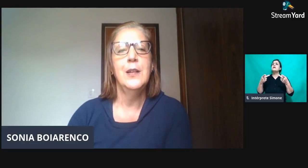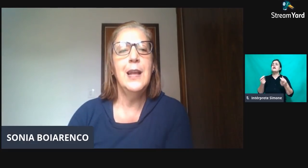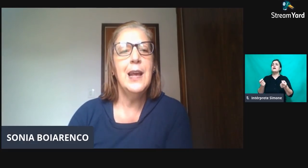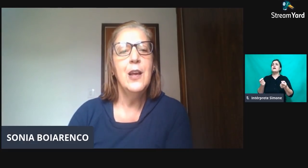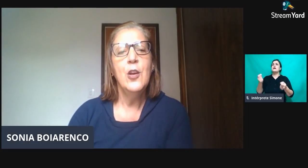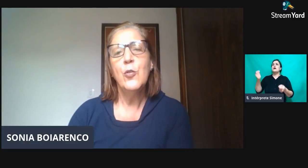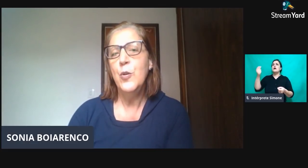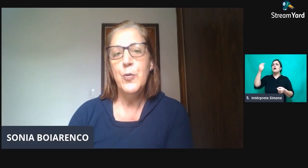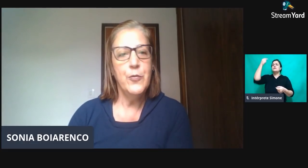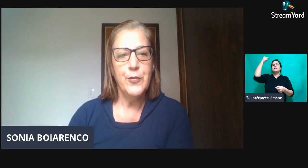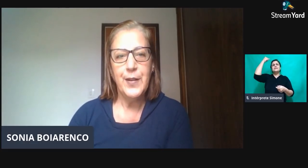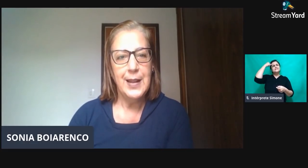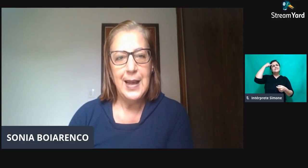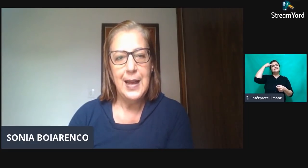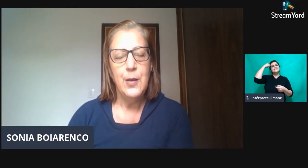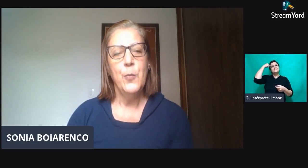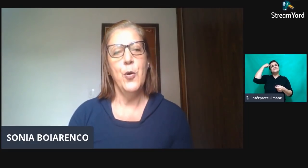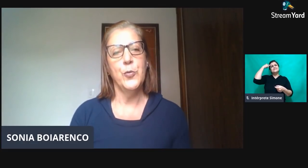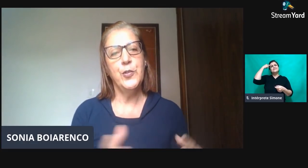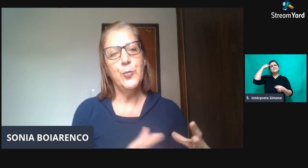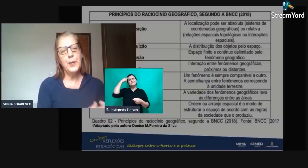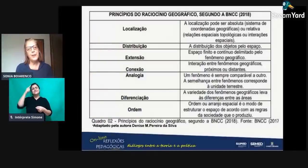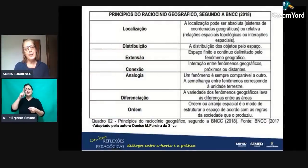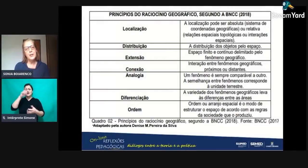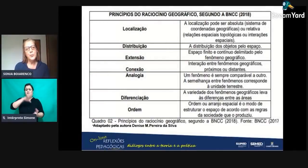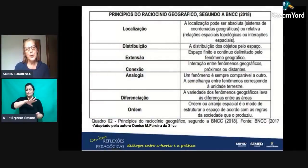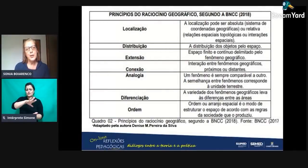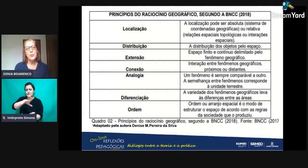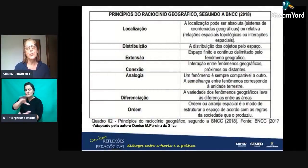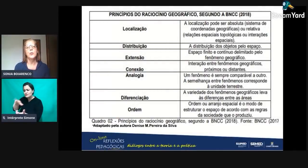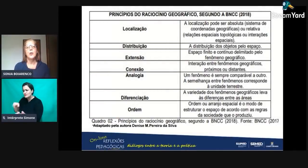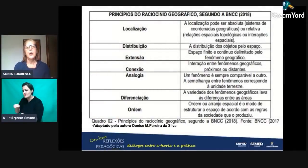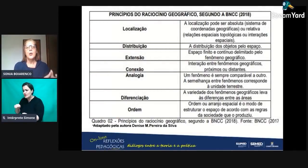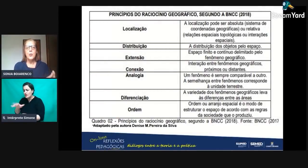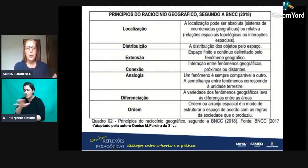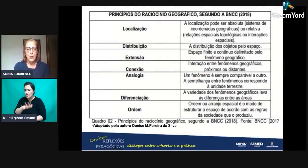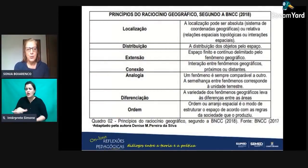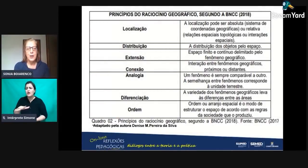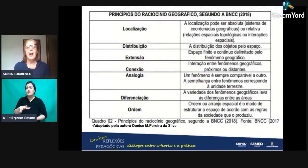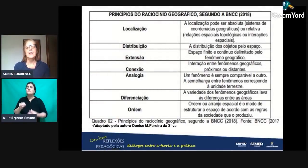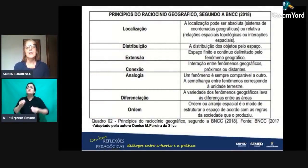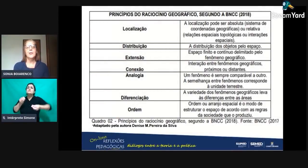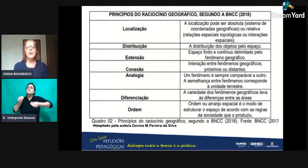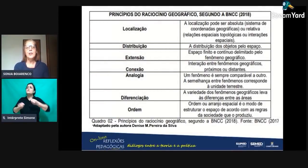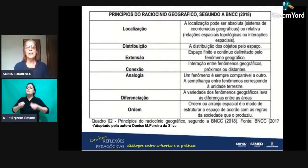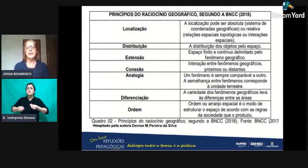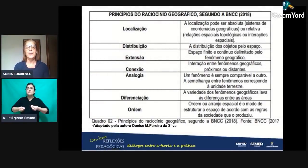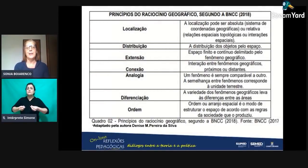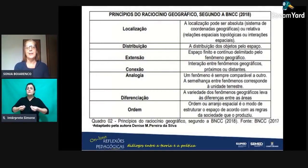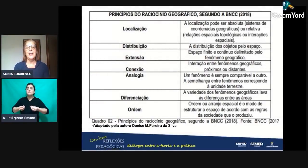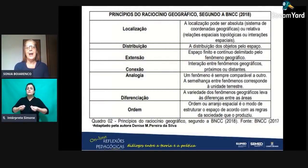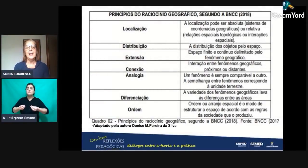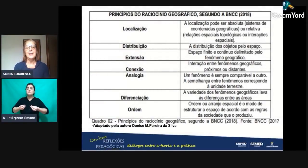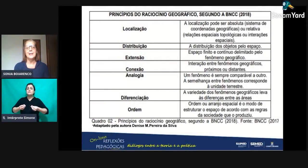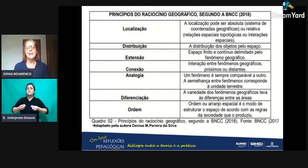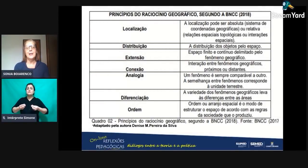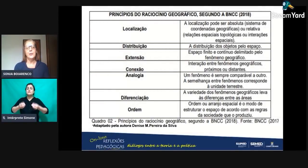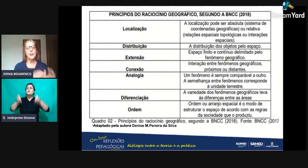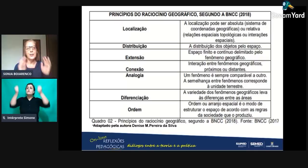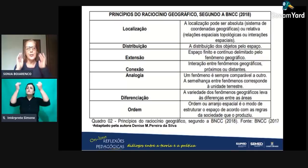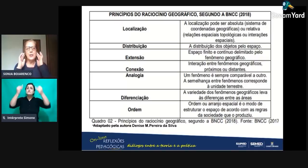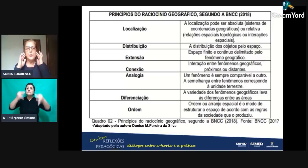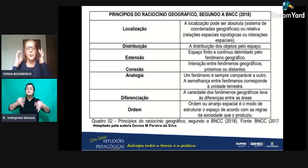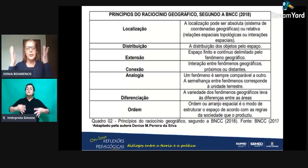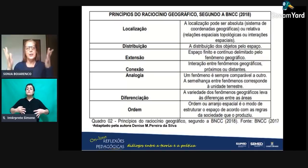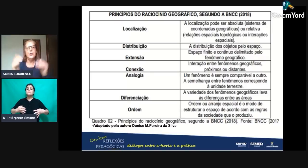geográfico, né? Como eu vou falar? Bom, se eu preparei o meu aluno com as questões espaciais, né?